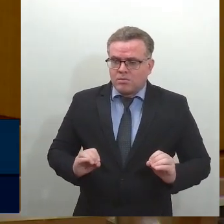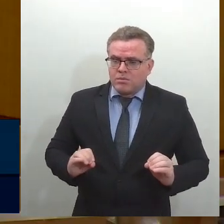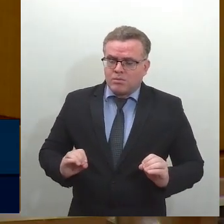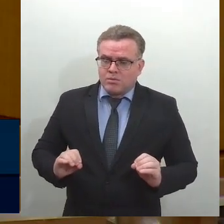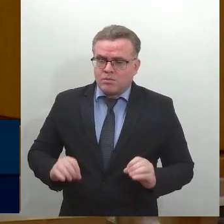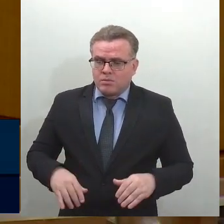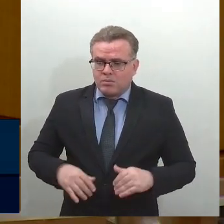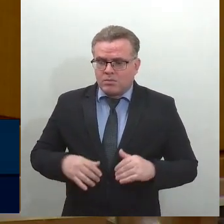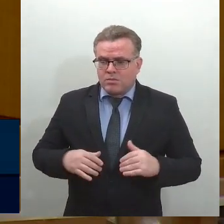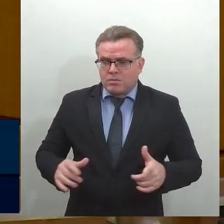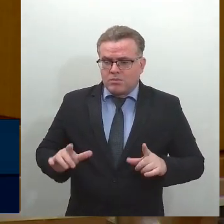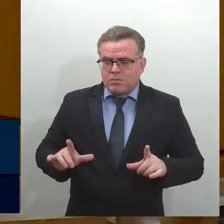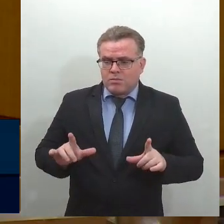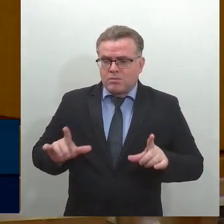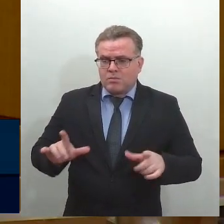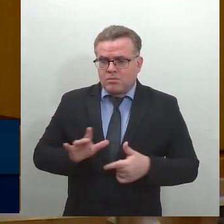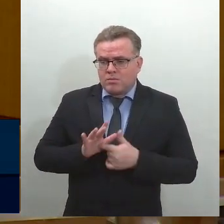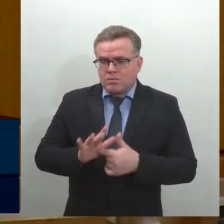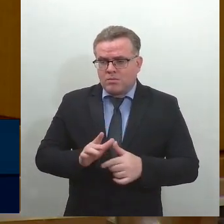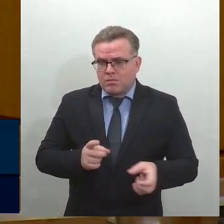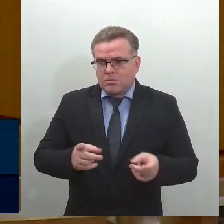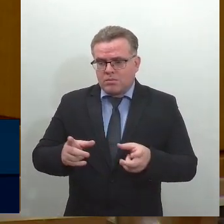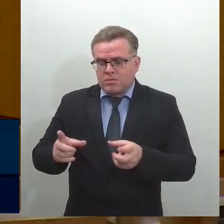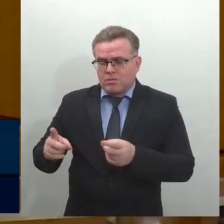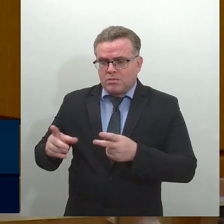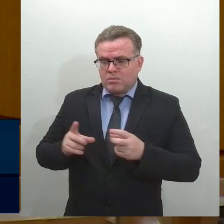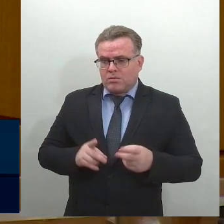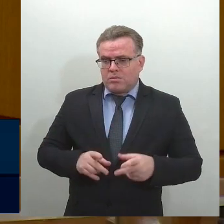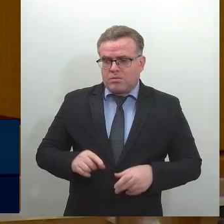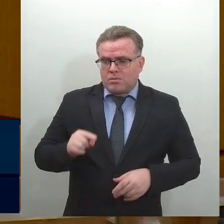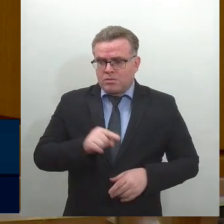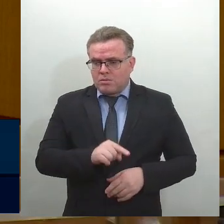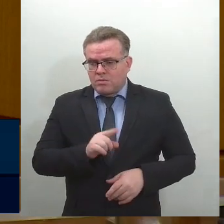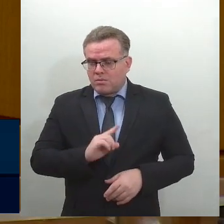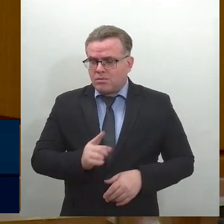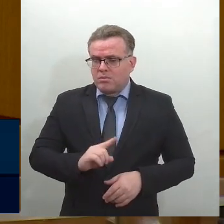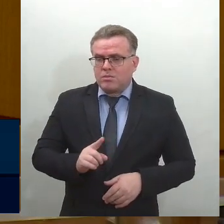todo mundo, menos a servidor da prefeitura.